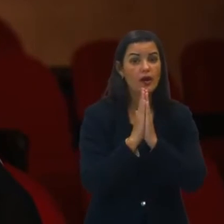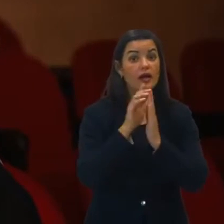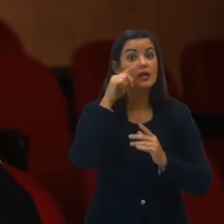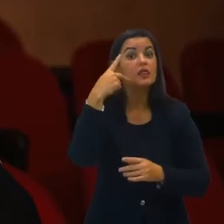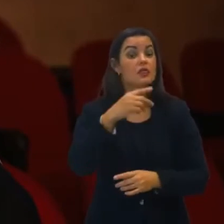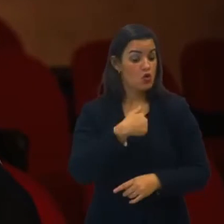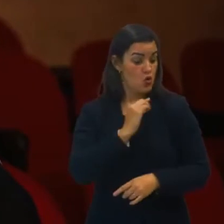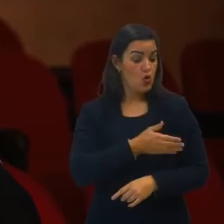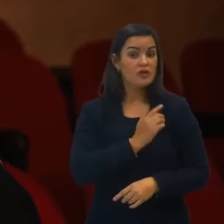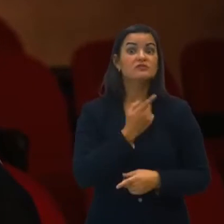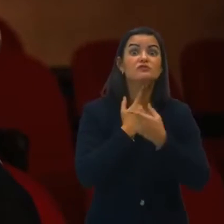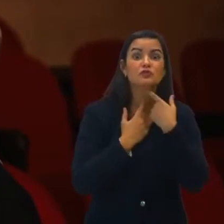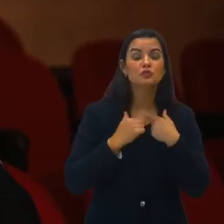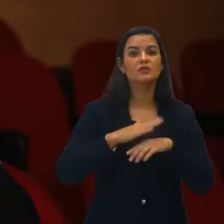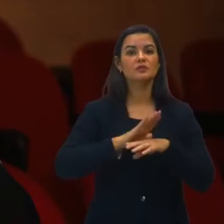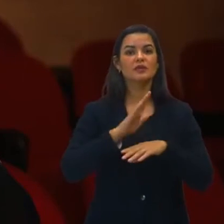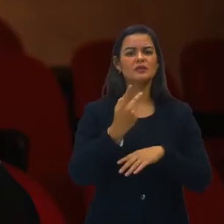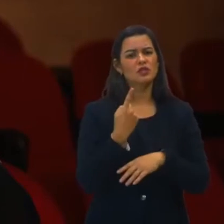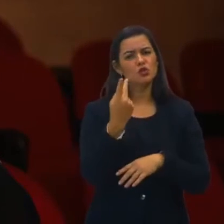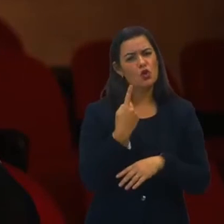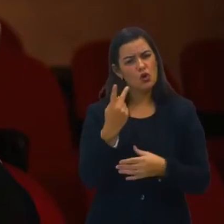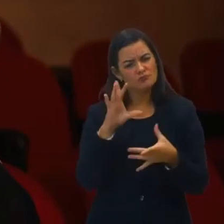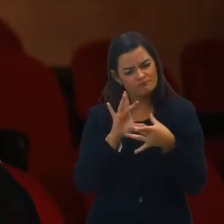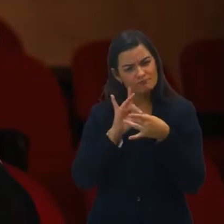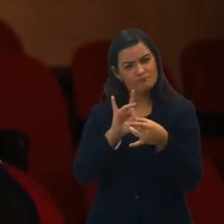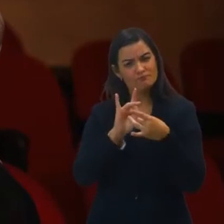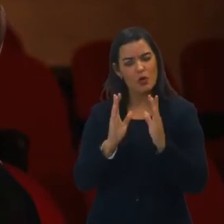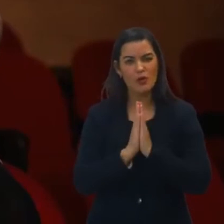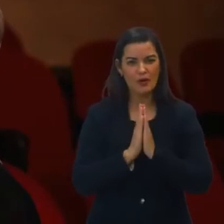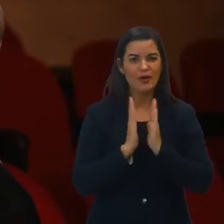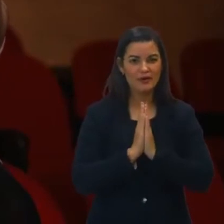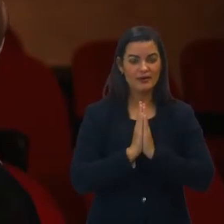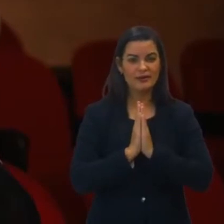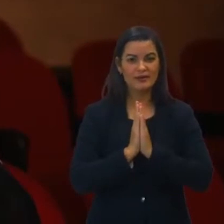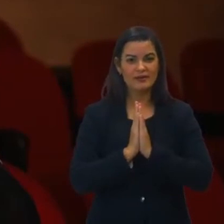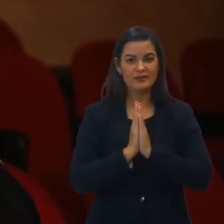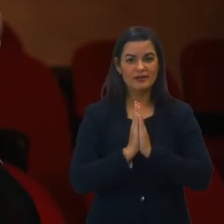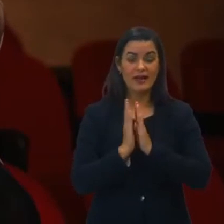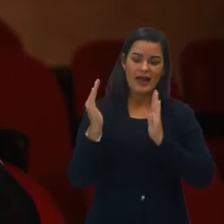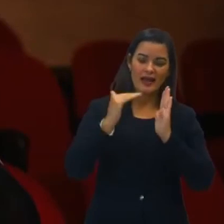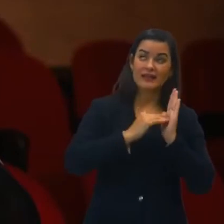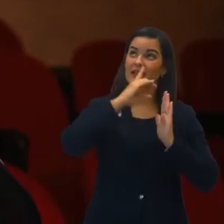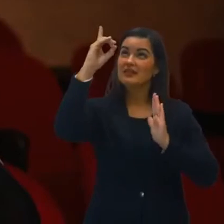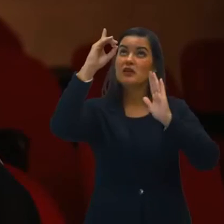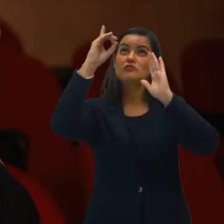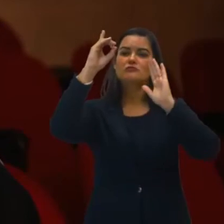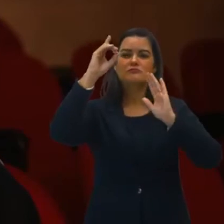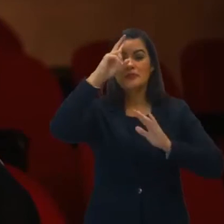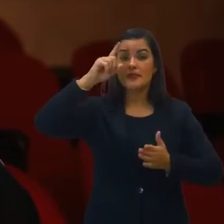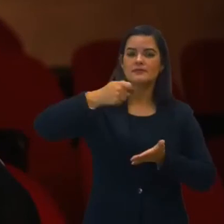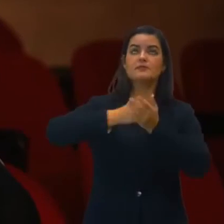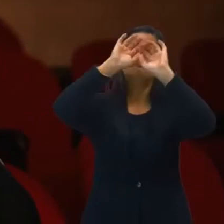por isso. E que você e eu nos unamos em oração para orar até que Deus fenda os céus e desça